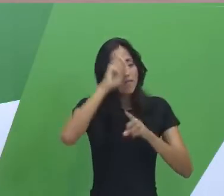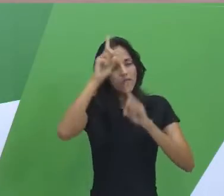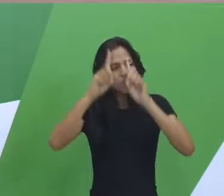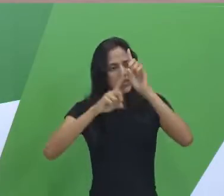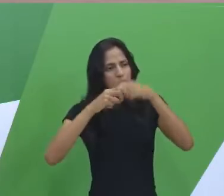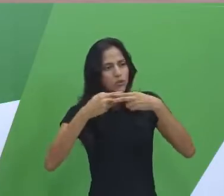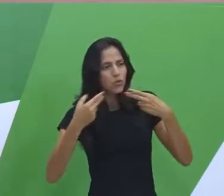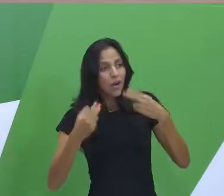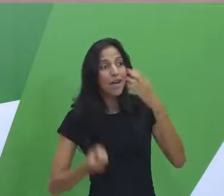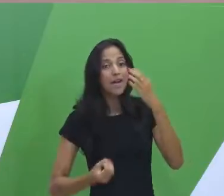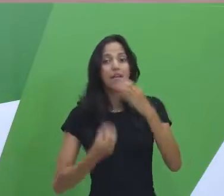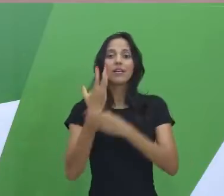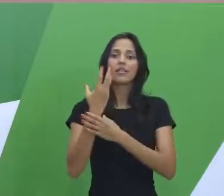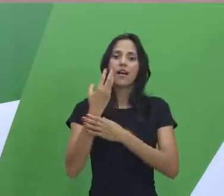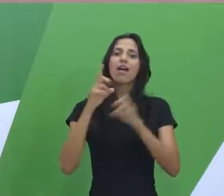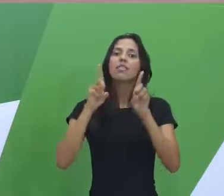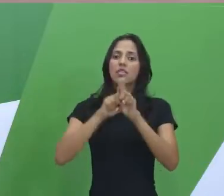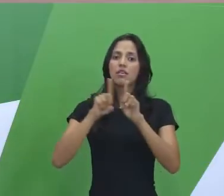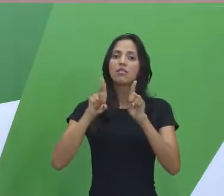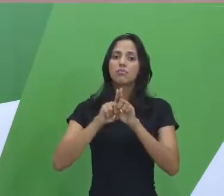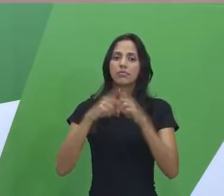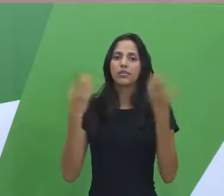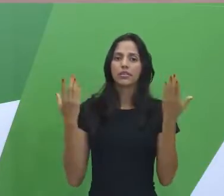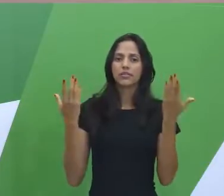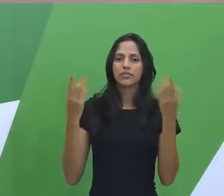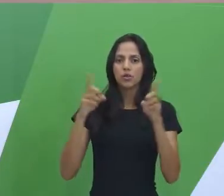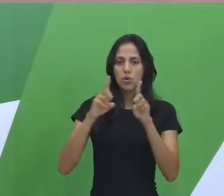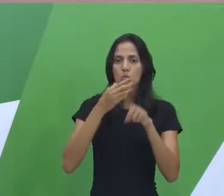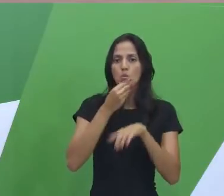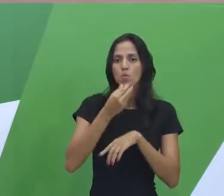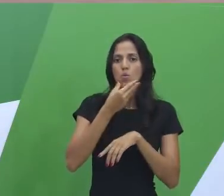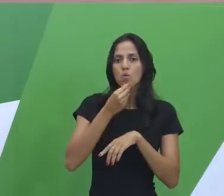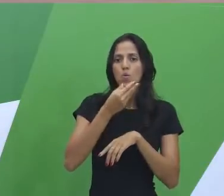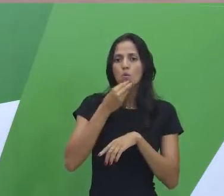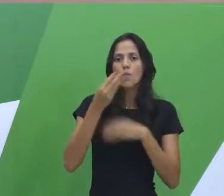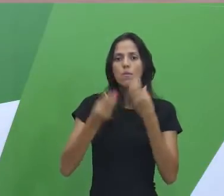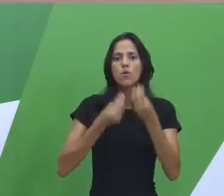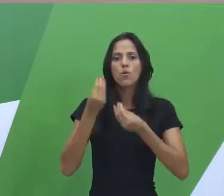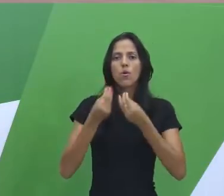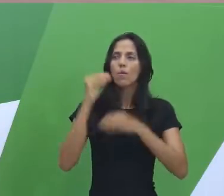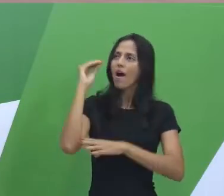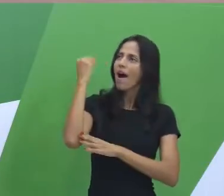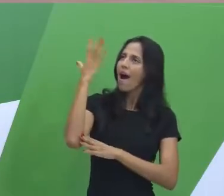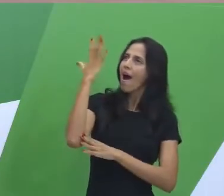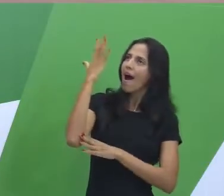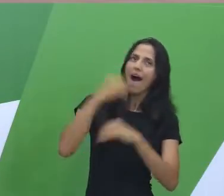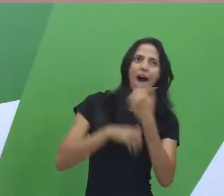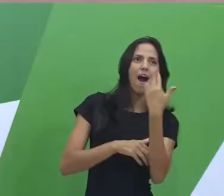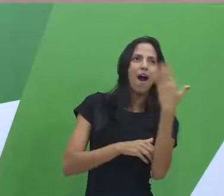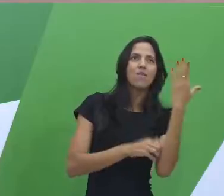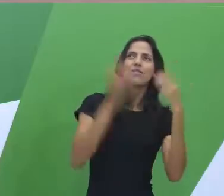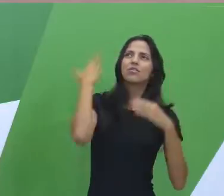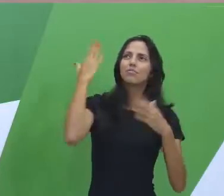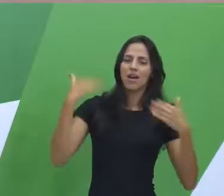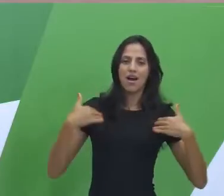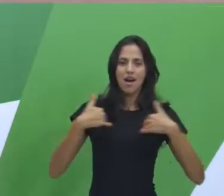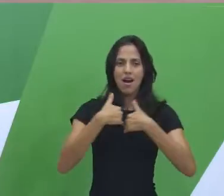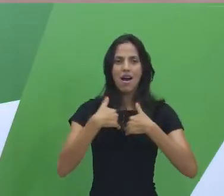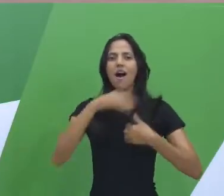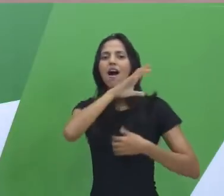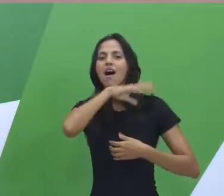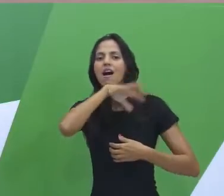distante? Ora, ao mesmo tempo, ele contava com árvores, animais,